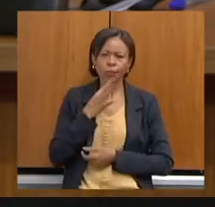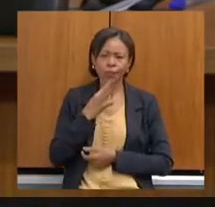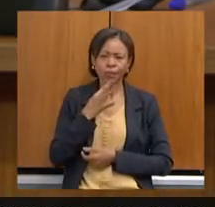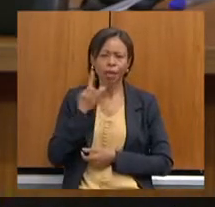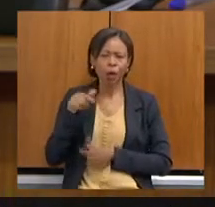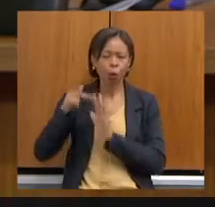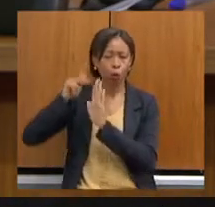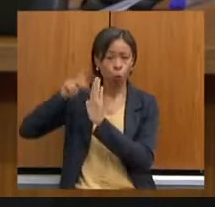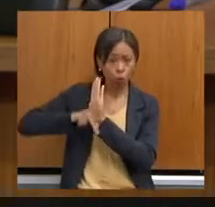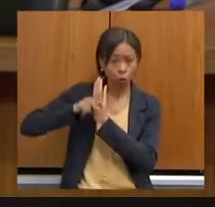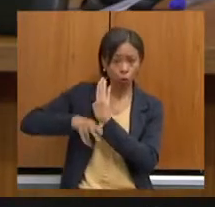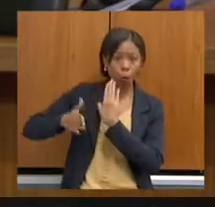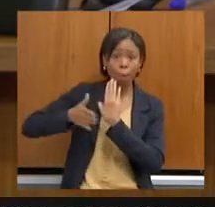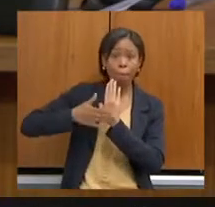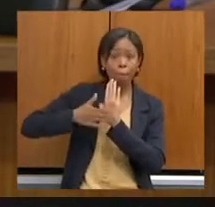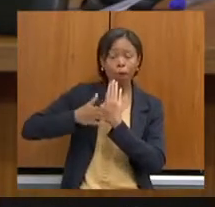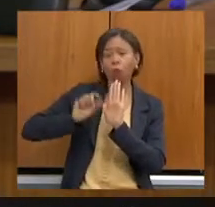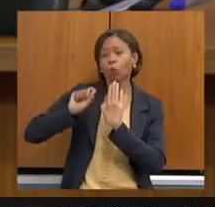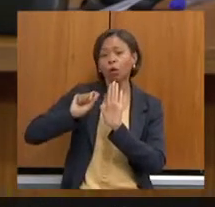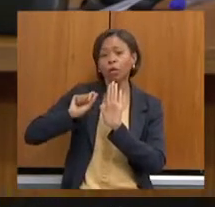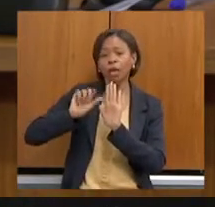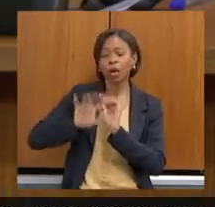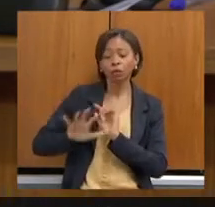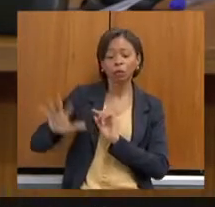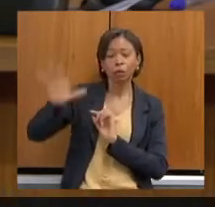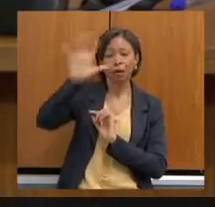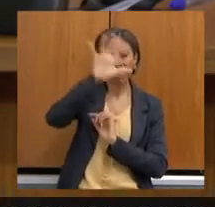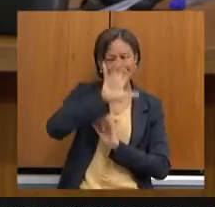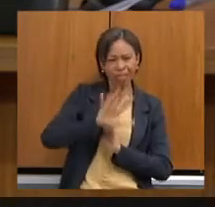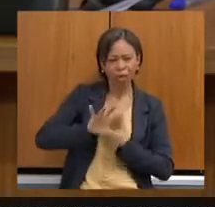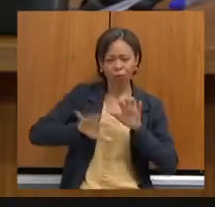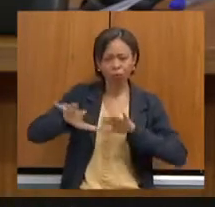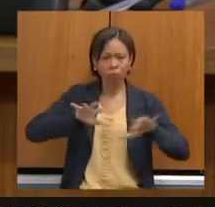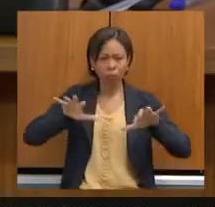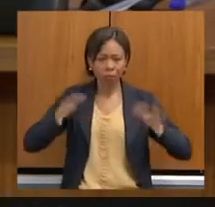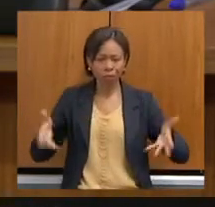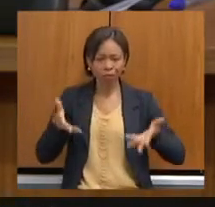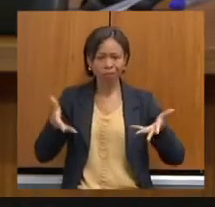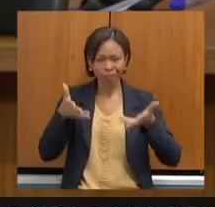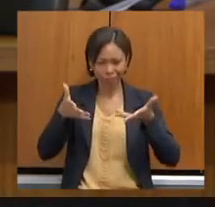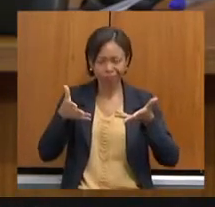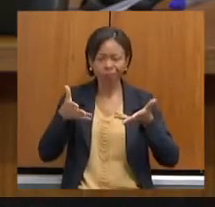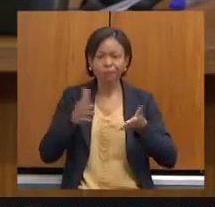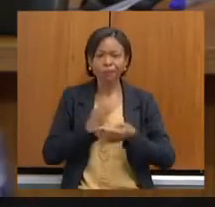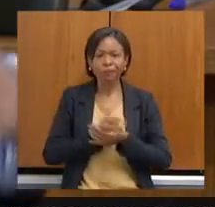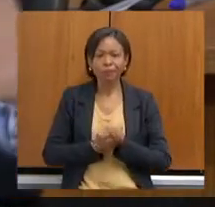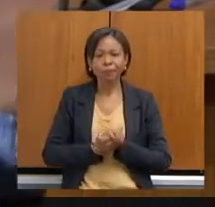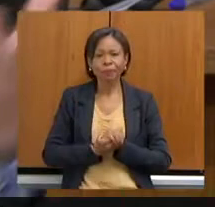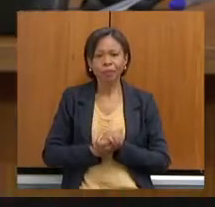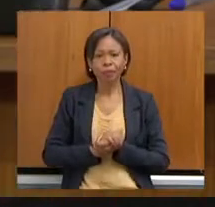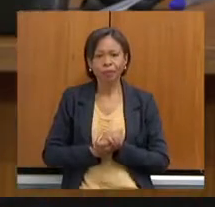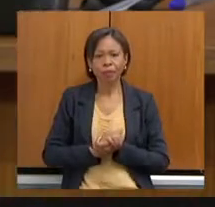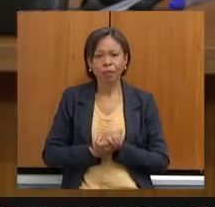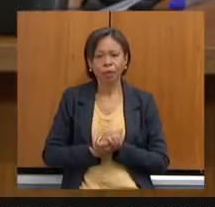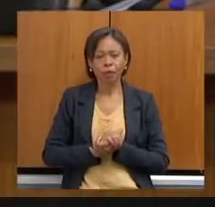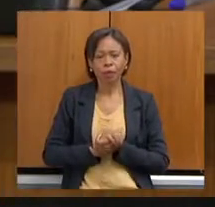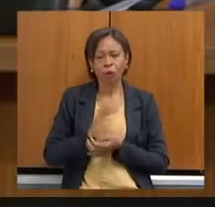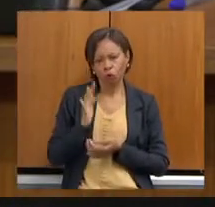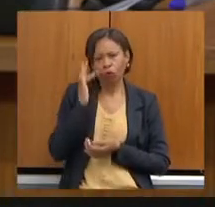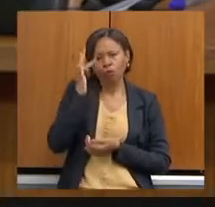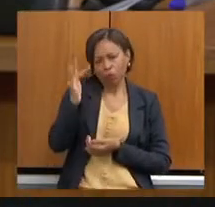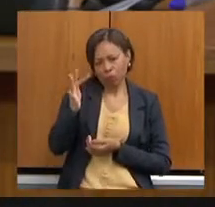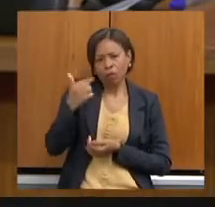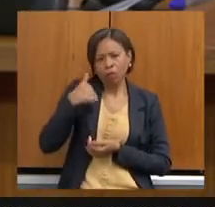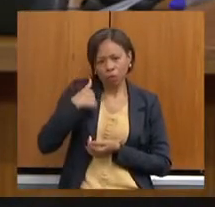que é uma proposta de regionalização de estima ou comercialização é uma outra oportunidade a gente